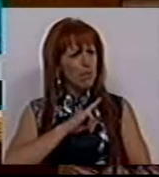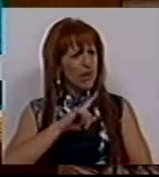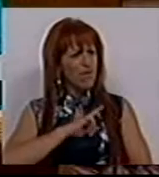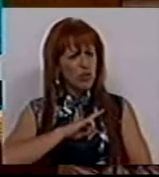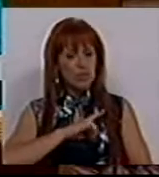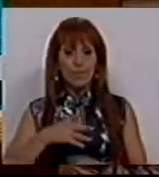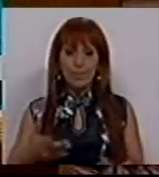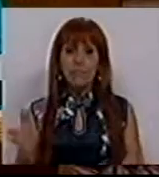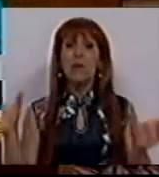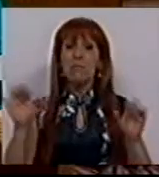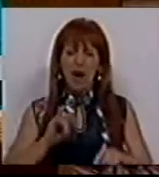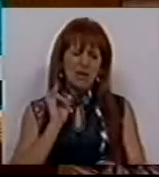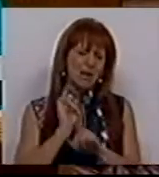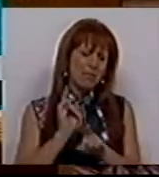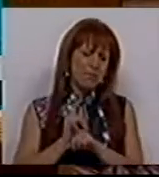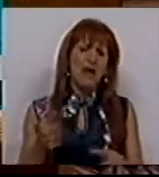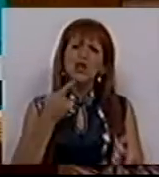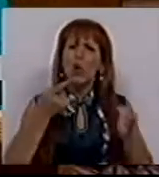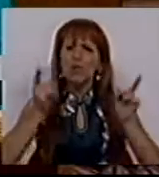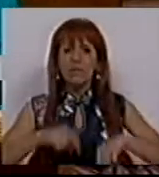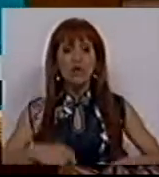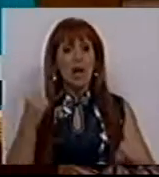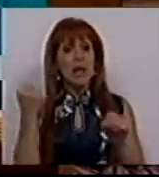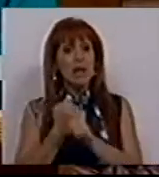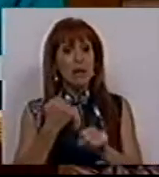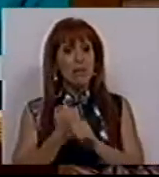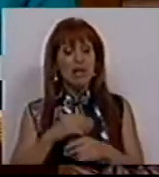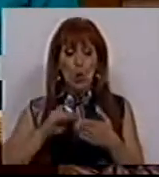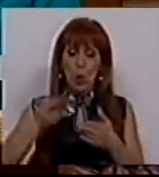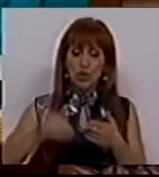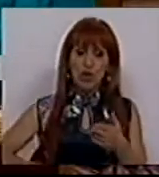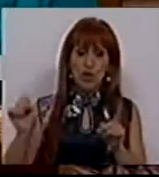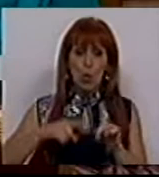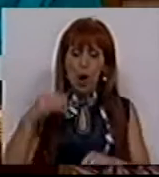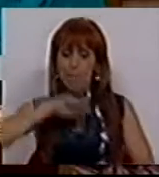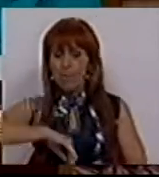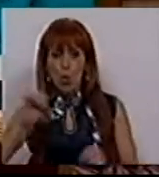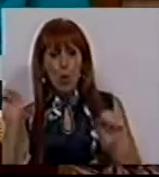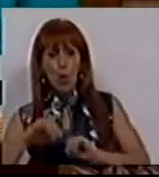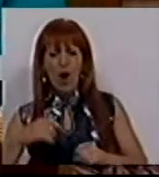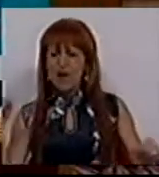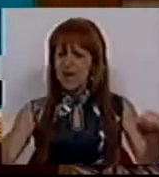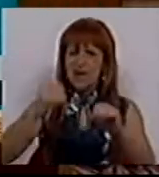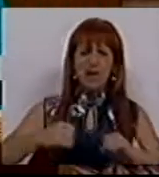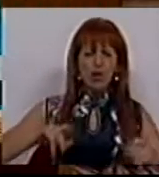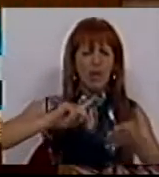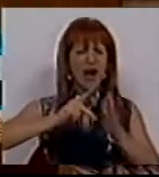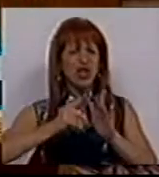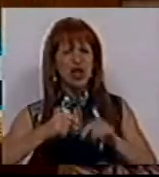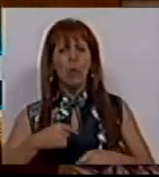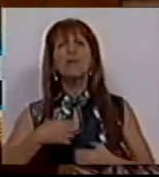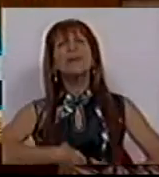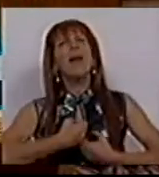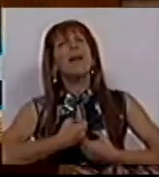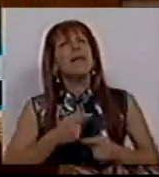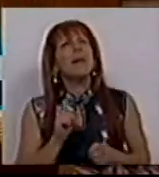privados. Mais do mesmo, mais uma vez. Trabalho sem contrato e sem salário. Nenhuma engenharia